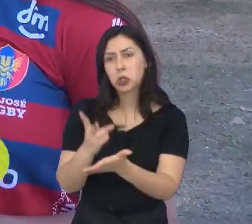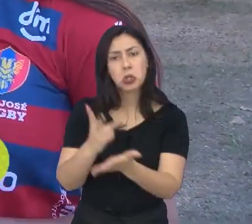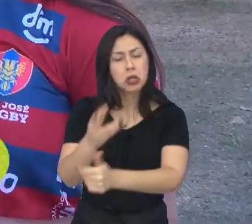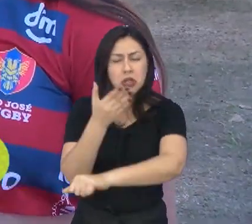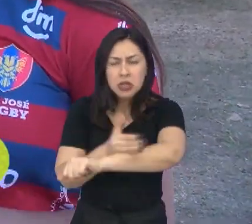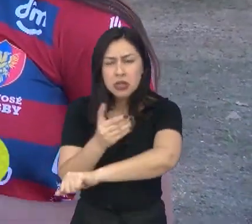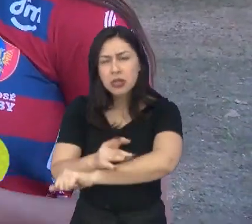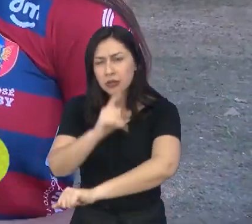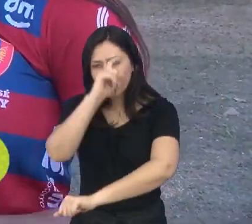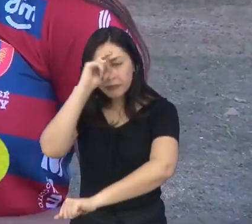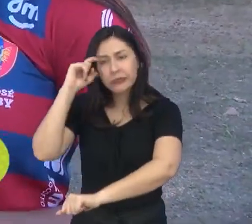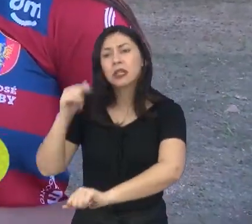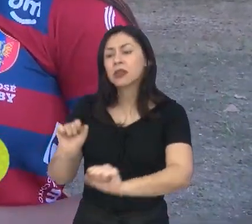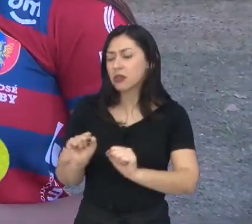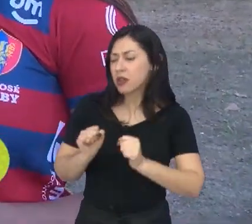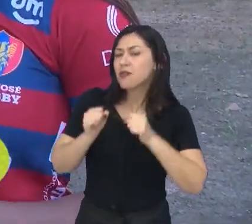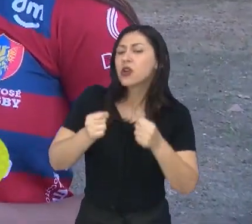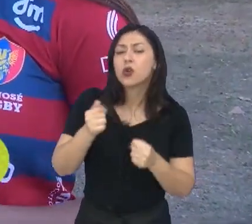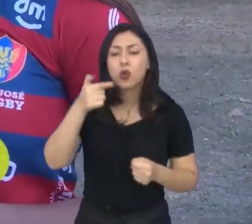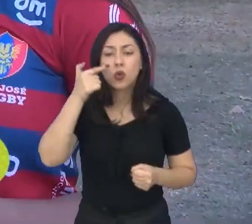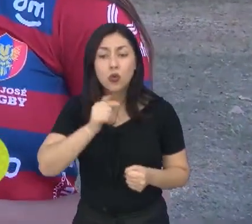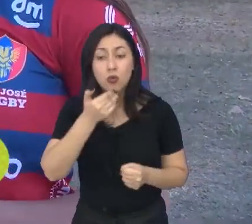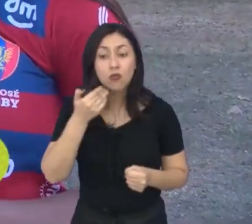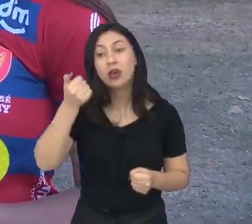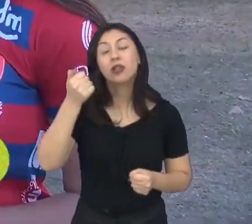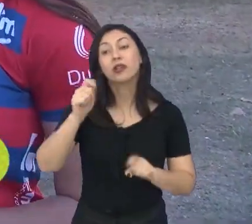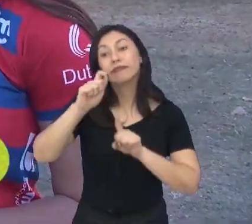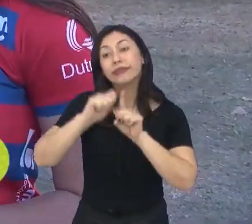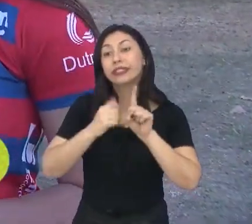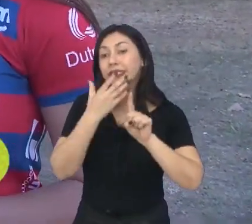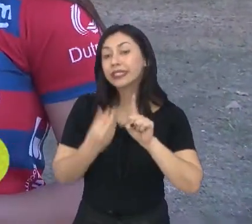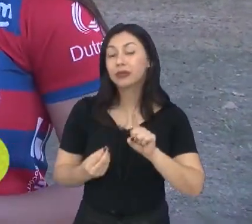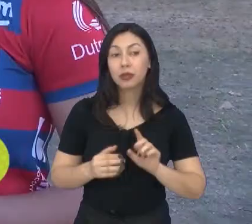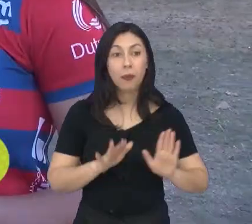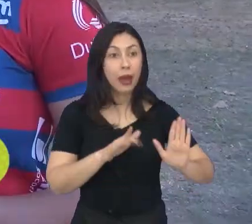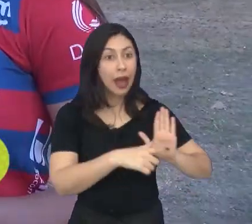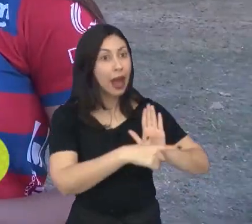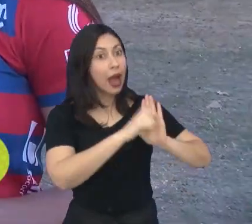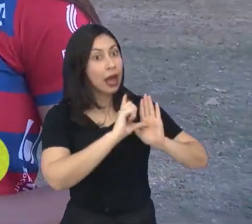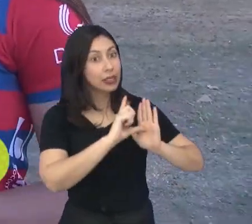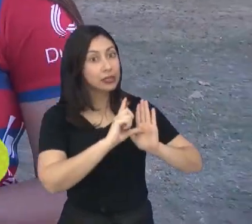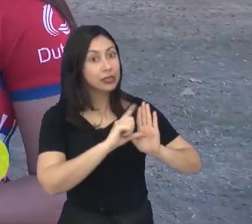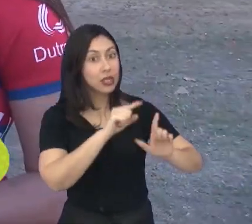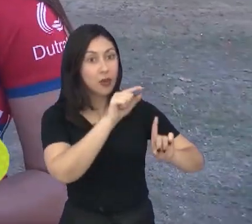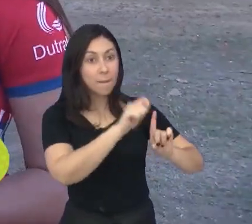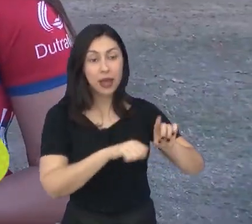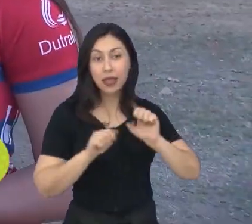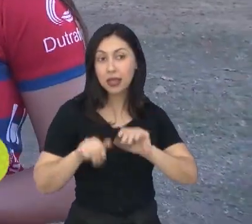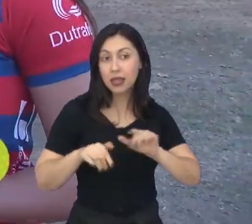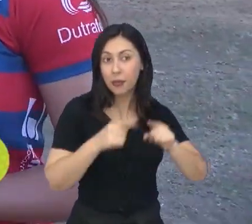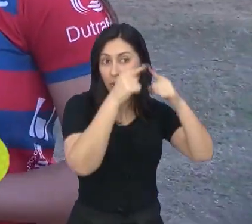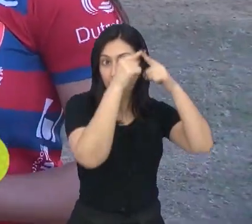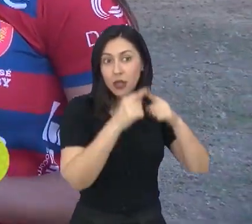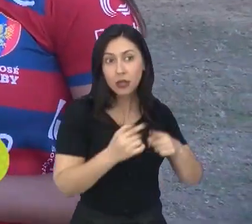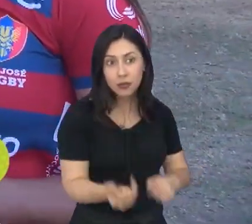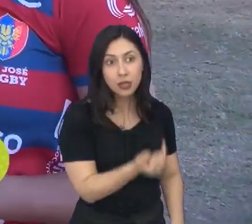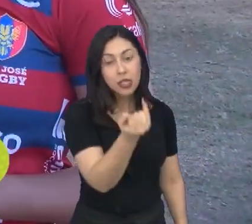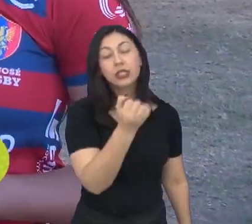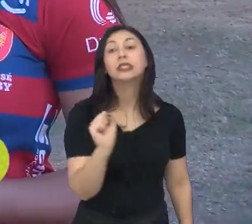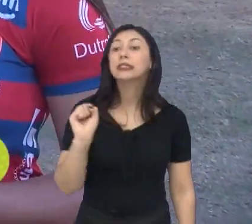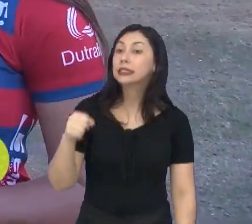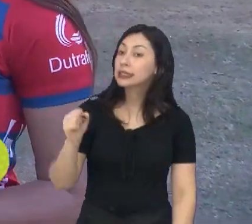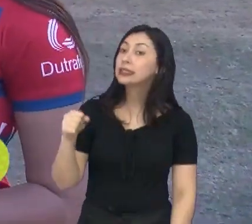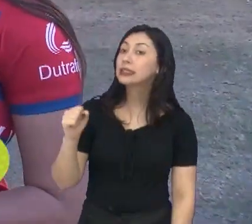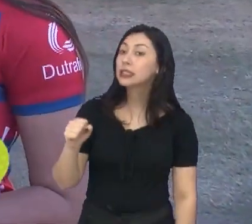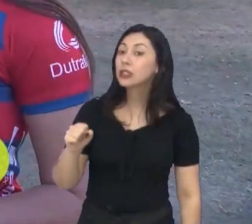treinos para a gente conseguir continuar dando o nosso melhor agora em dezembro. Mas antes de setembro tem um outro campeonato também que é importante, né? Sim, agora em setembro a gente tem o